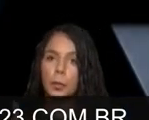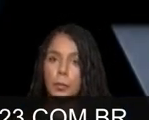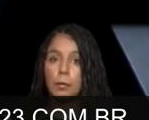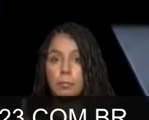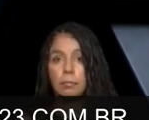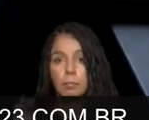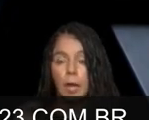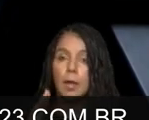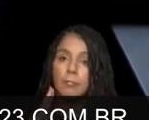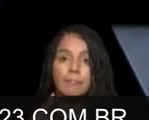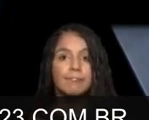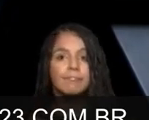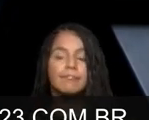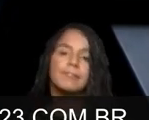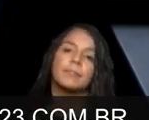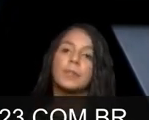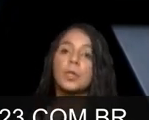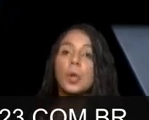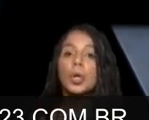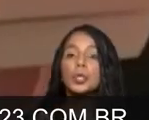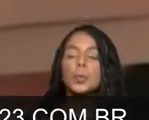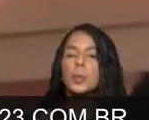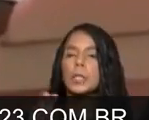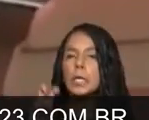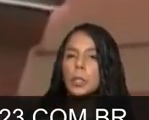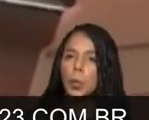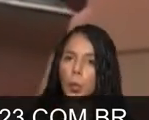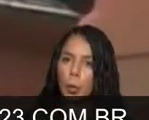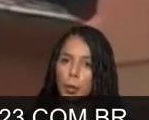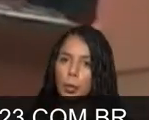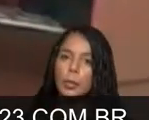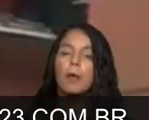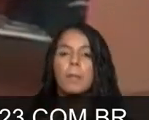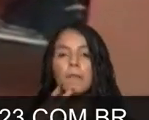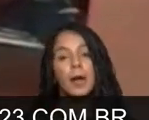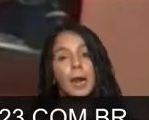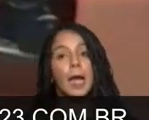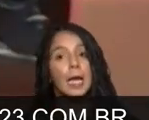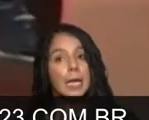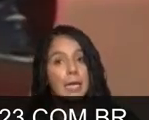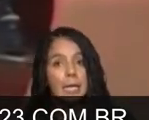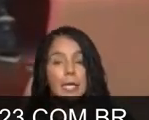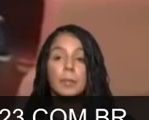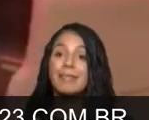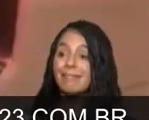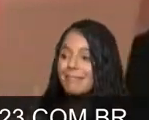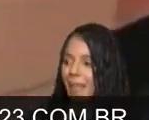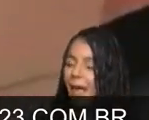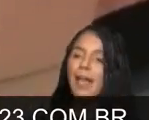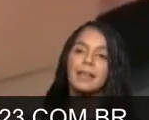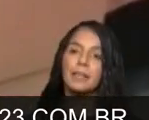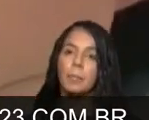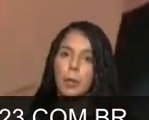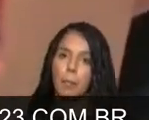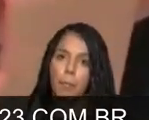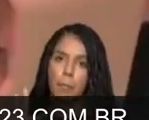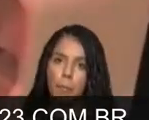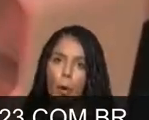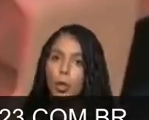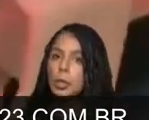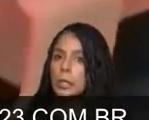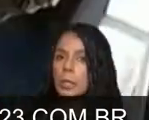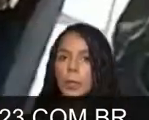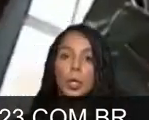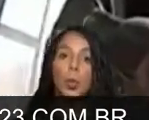acrescenta um inciso no artigo 5º da Constituição para considerar crime a posse e o porte, independentemente da quantidade